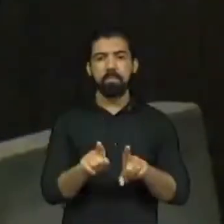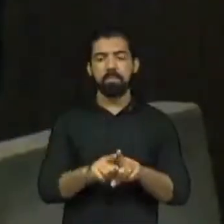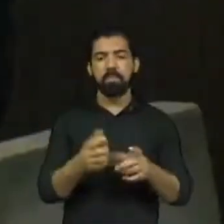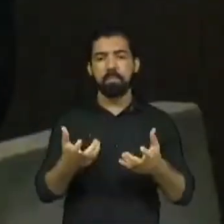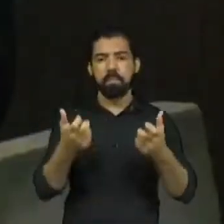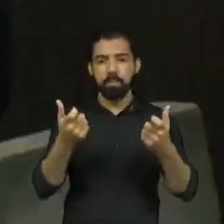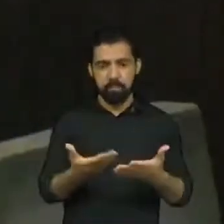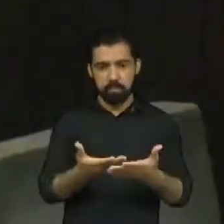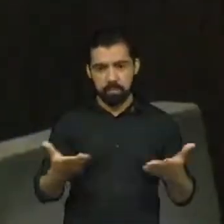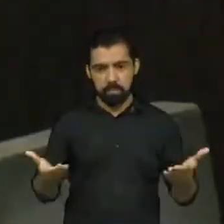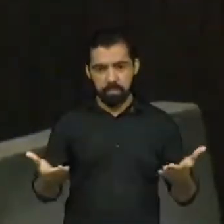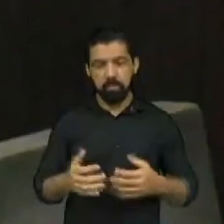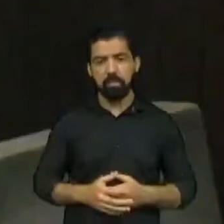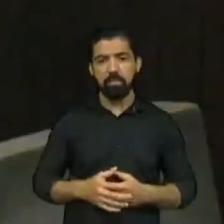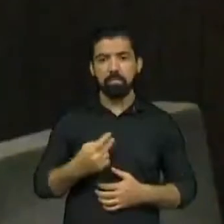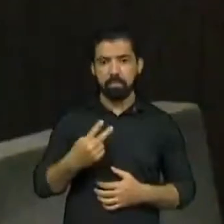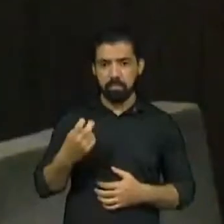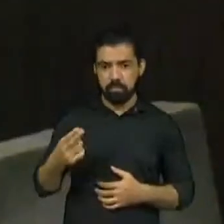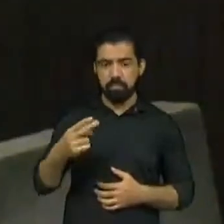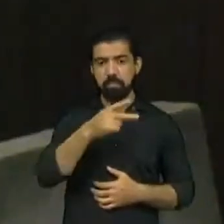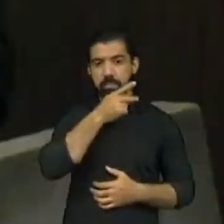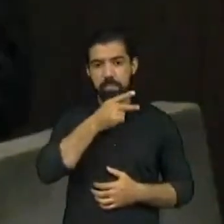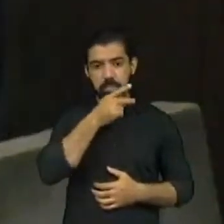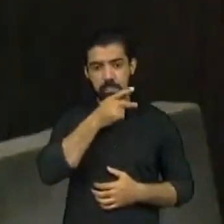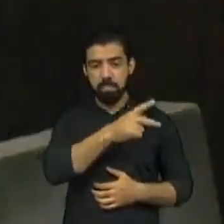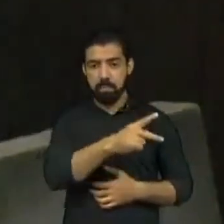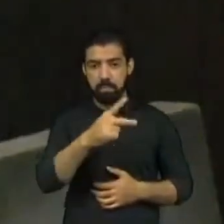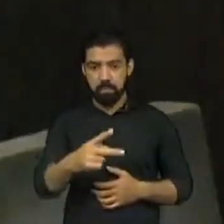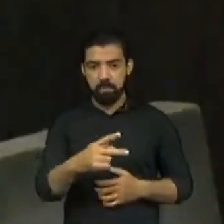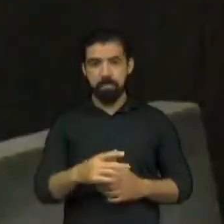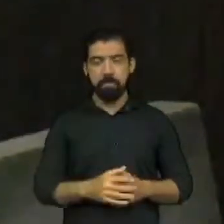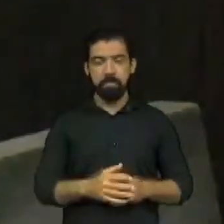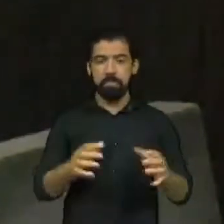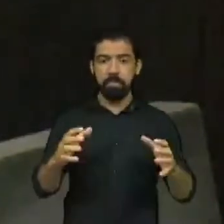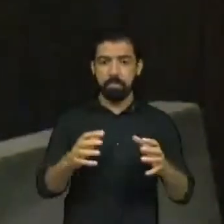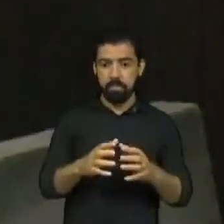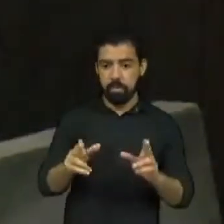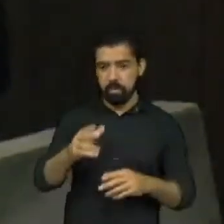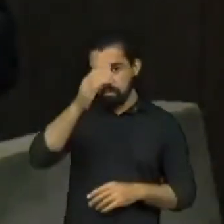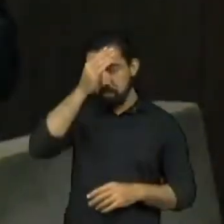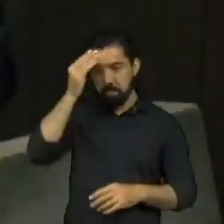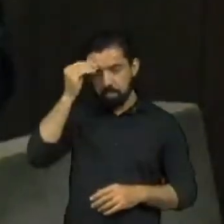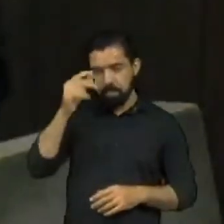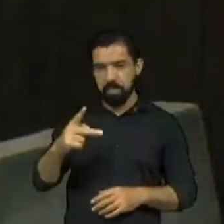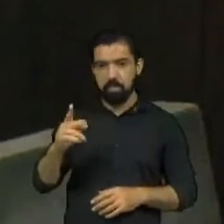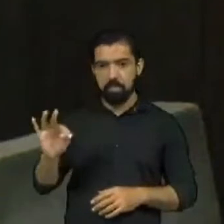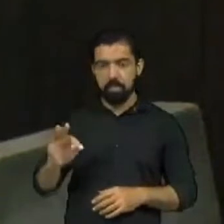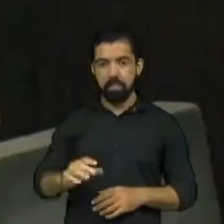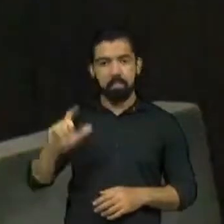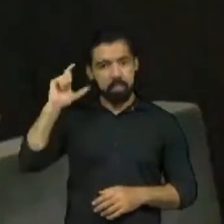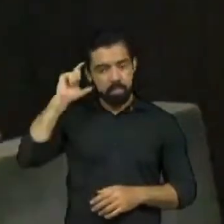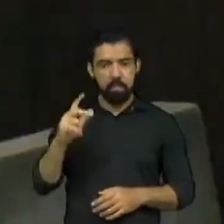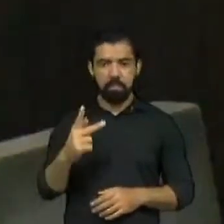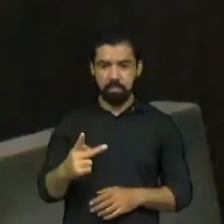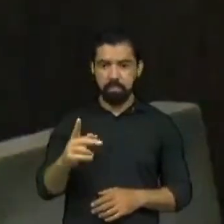Eu quero dizer para vocês, vou para o PP, como Camilo está no PT, como o Cid está no PDT,